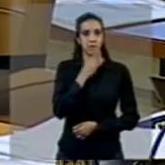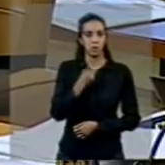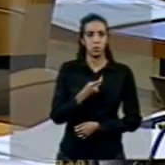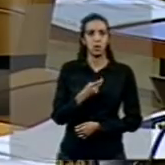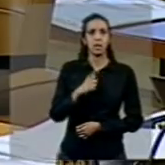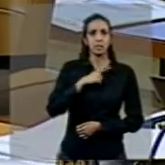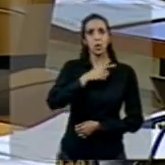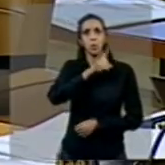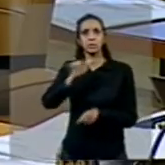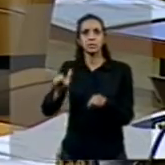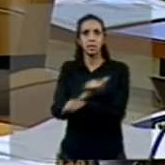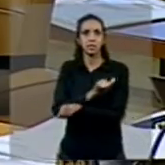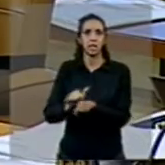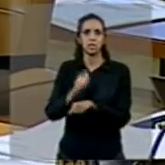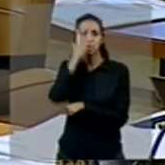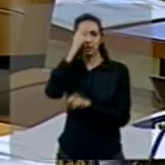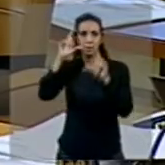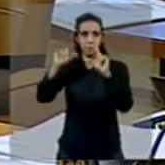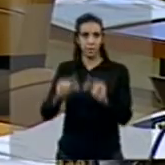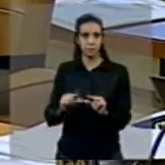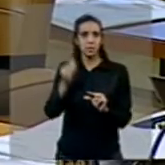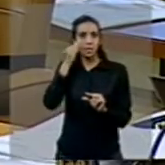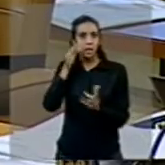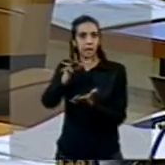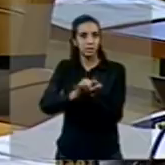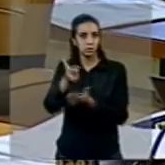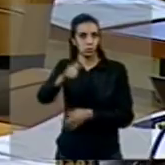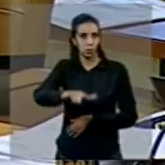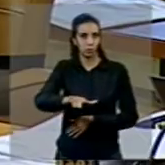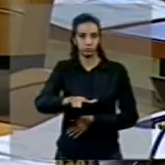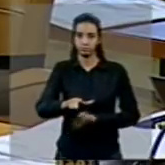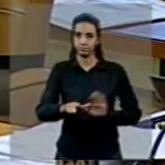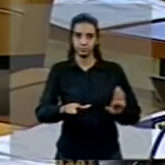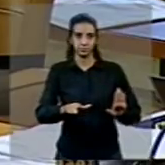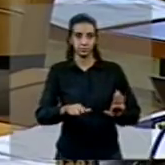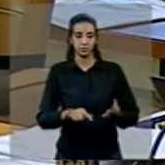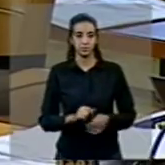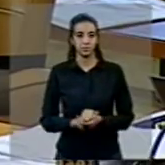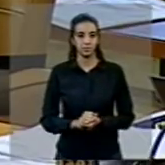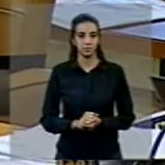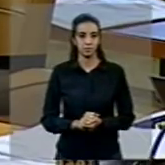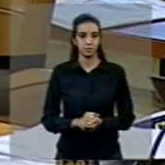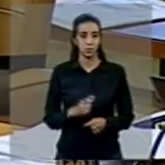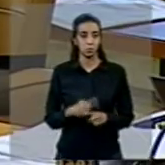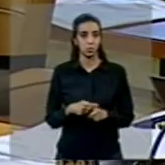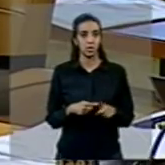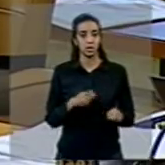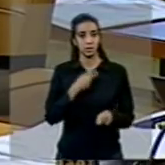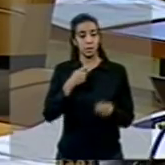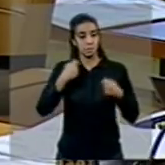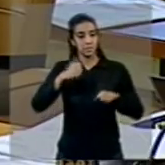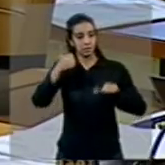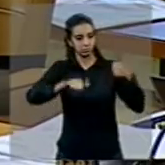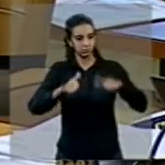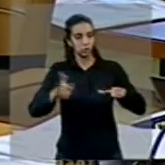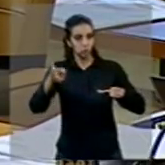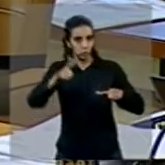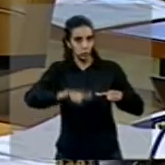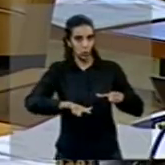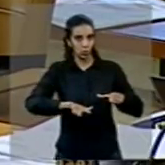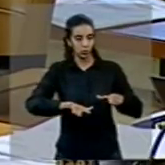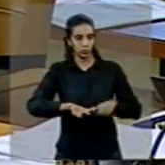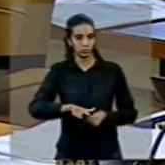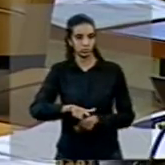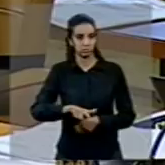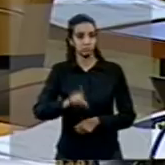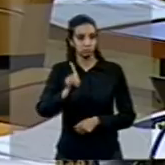para proceder ao recadastramento. O reconhecimento da necessidade da previsão da revisão do cadastro é providência que